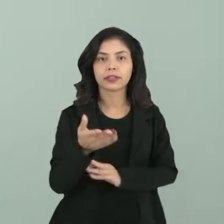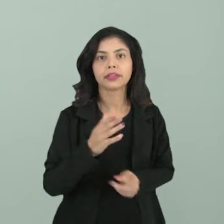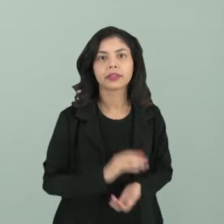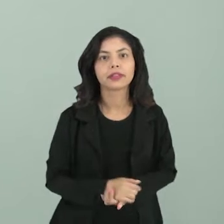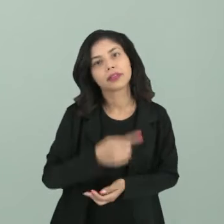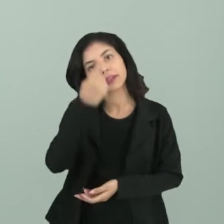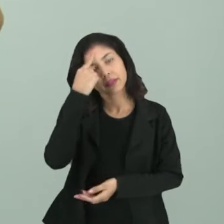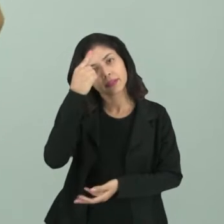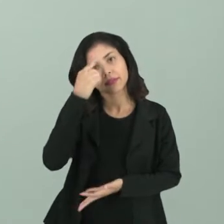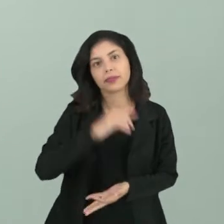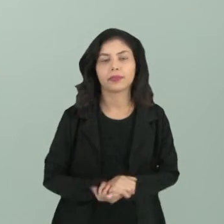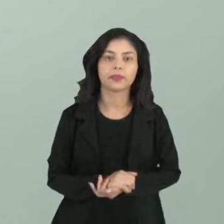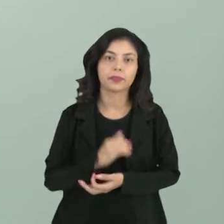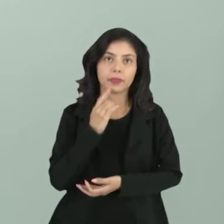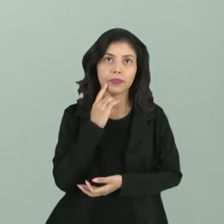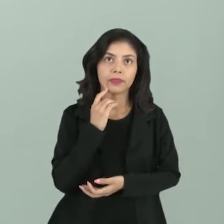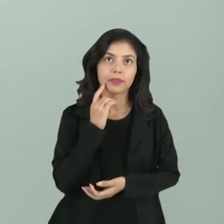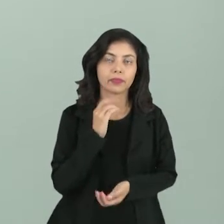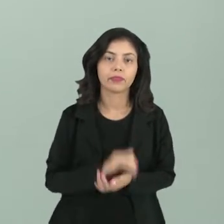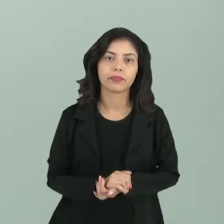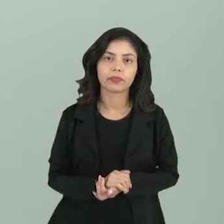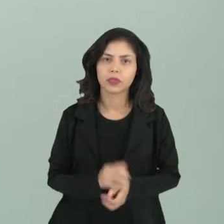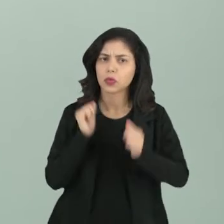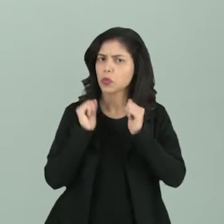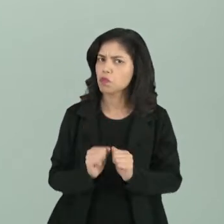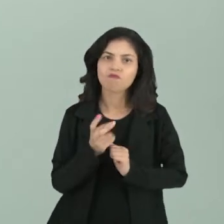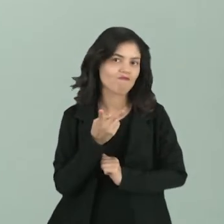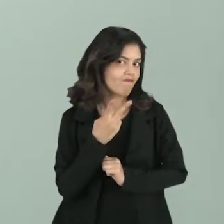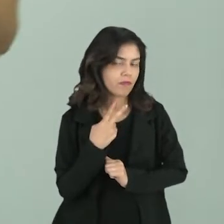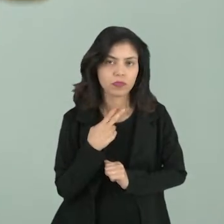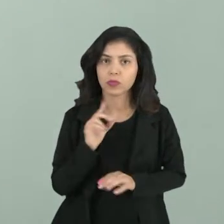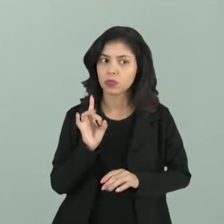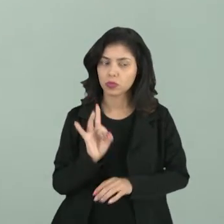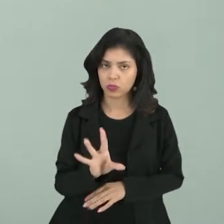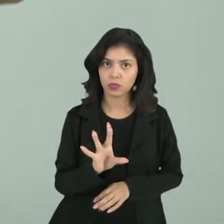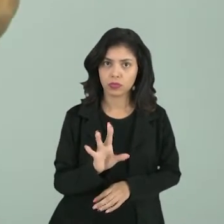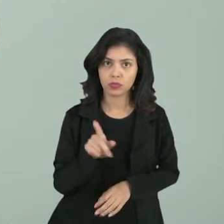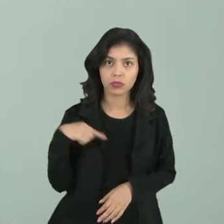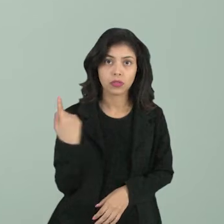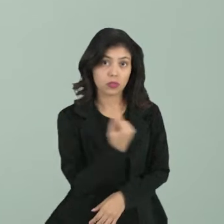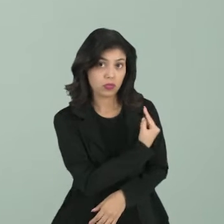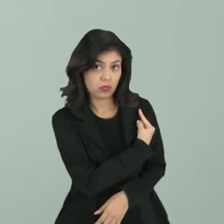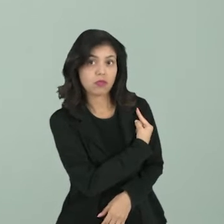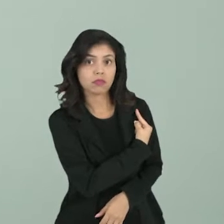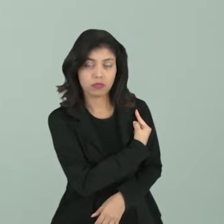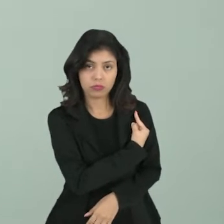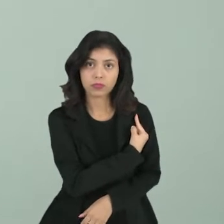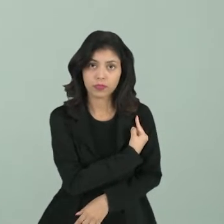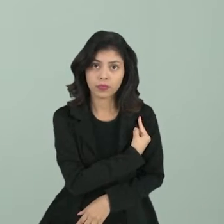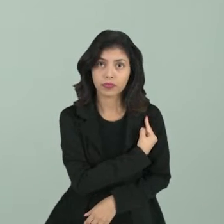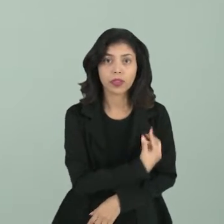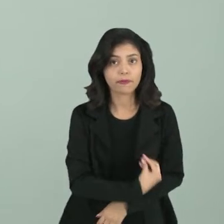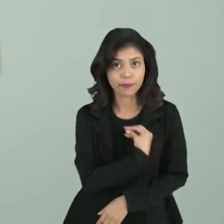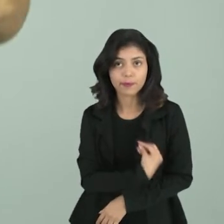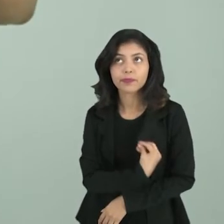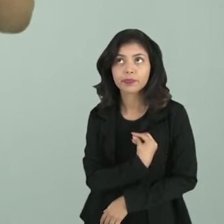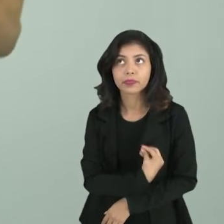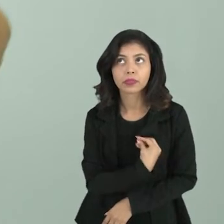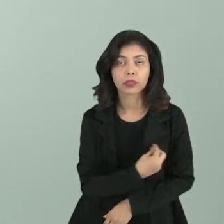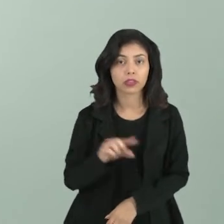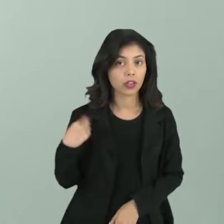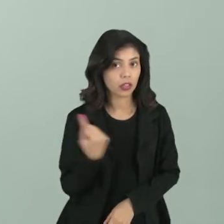o fato deles realizarem um trabalho de consciência e de educação ambiental, porque todos nós